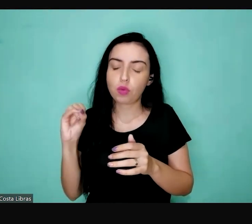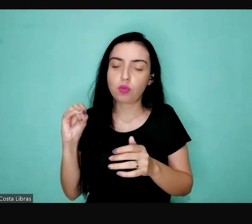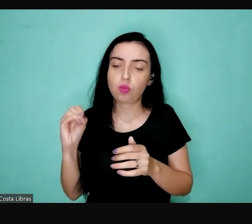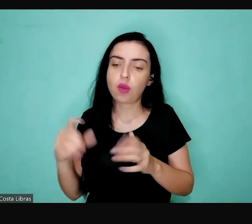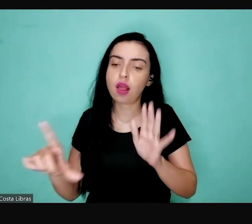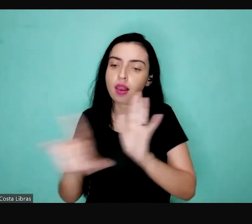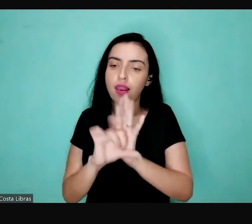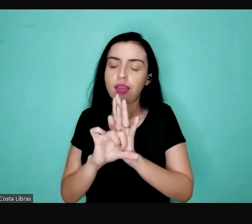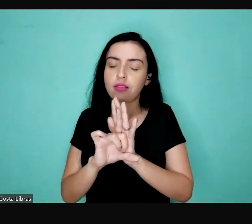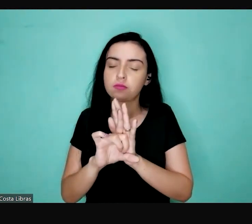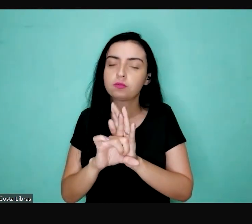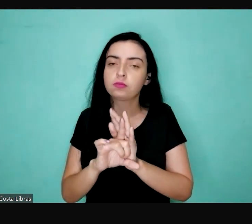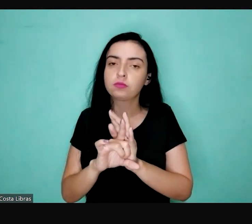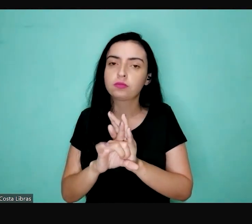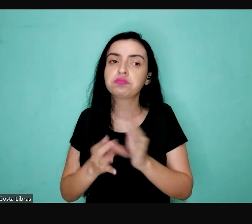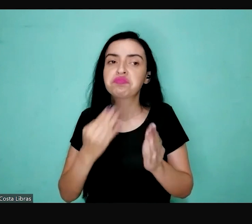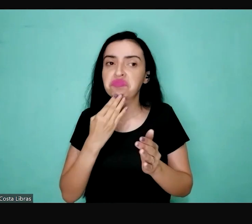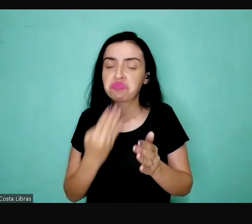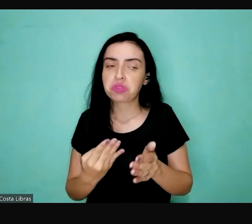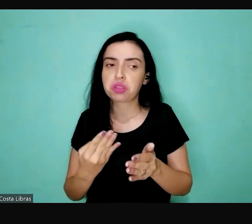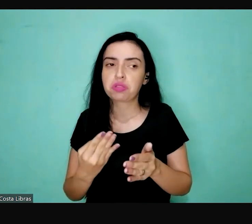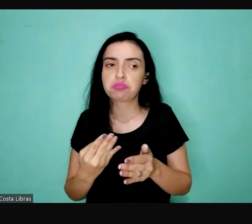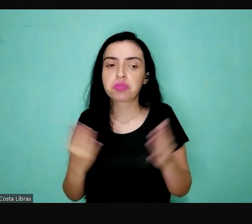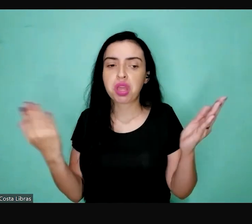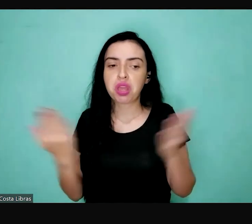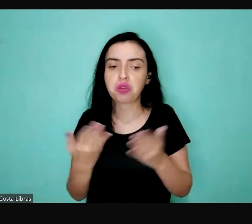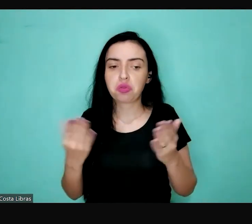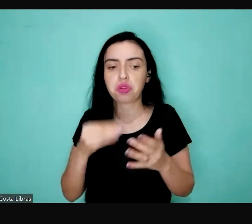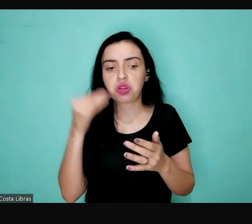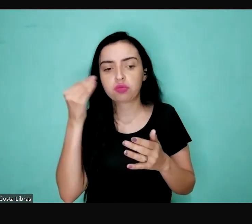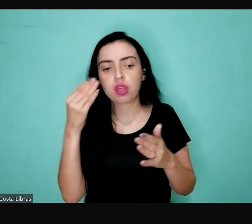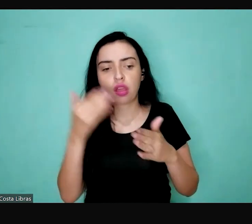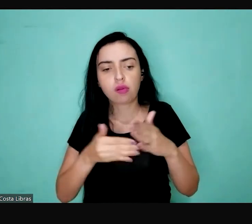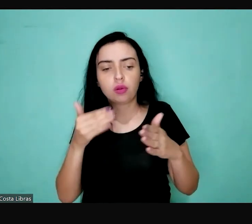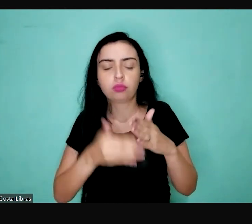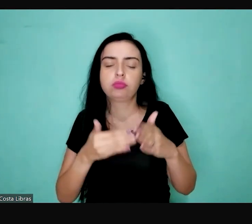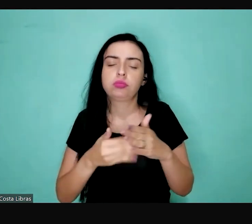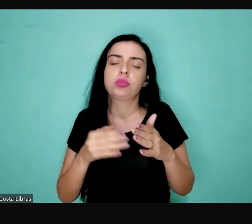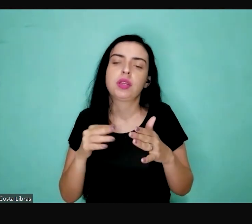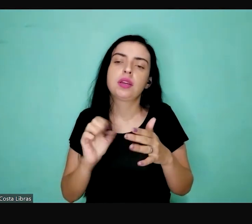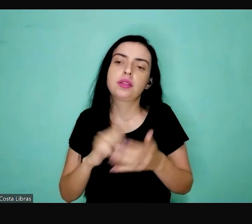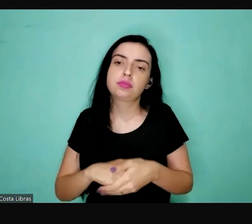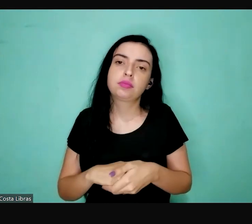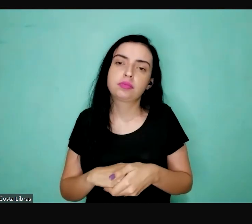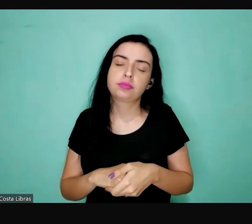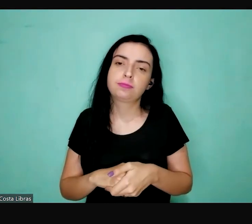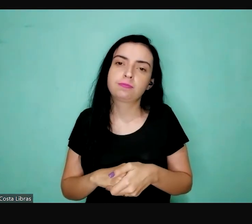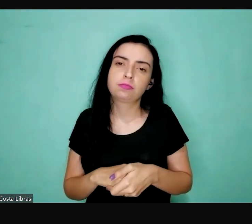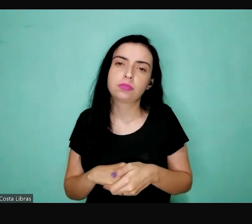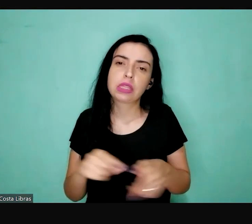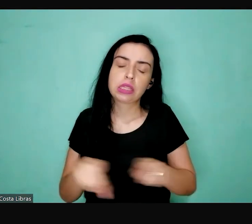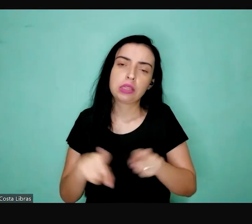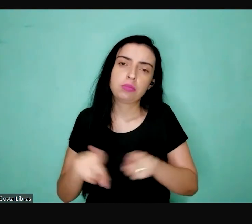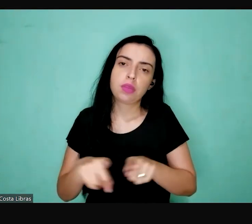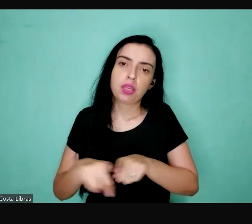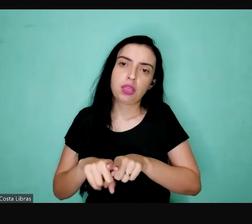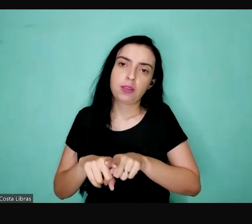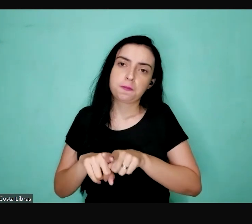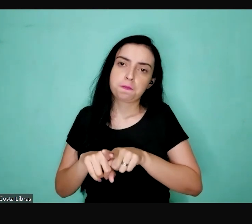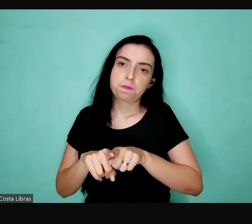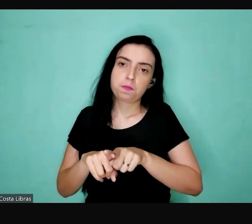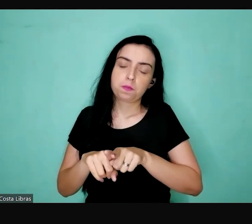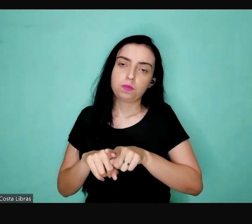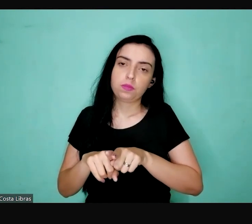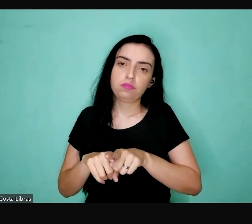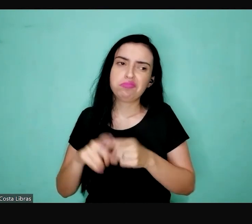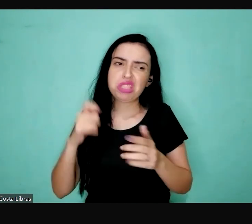eu acho que a característica atual é a autorrestrição, em muito sentido. Também nessa